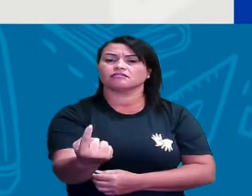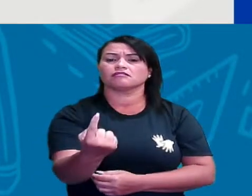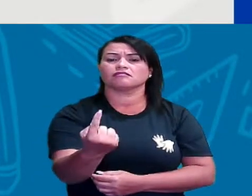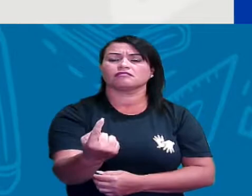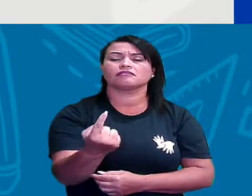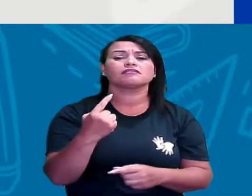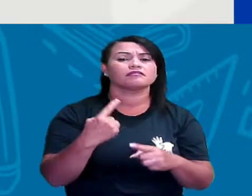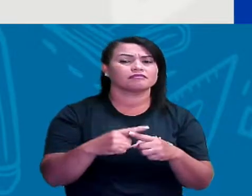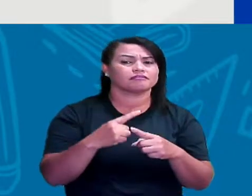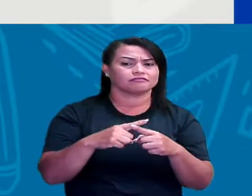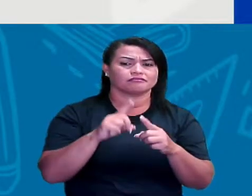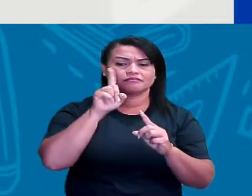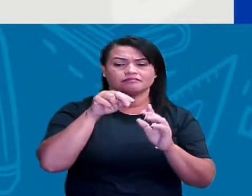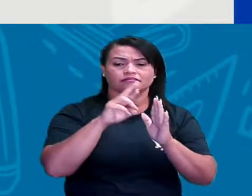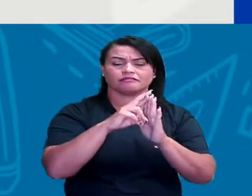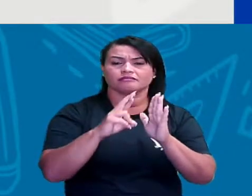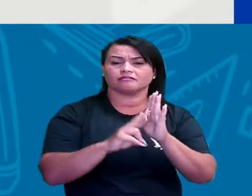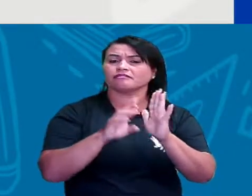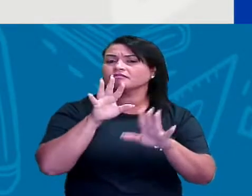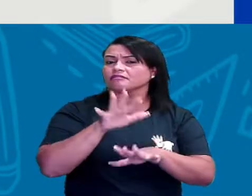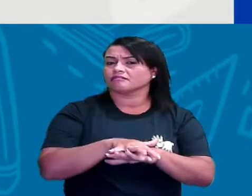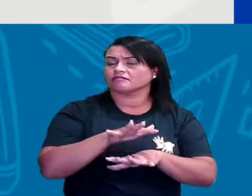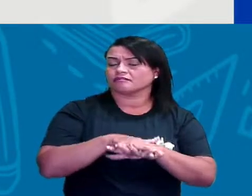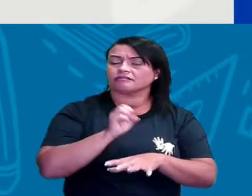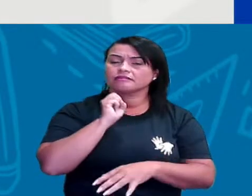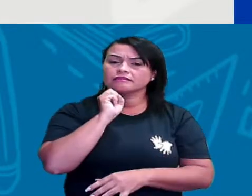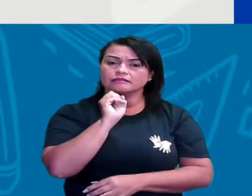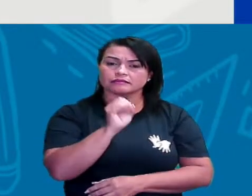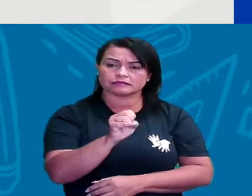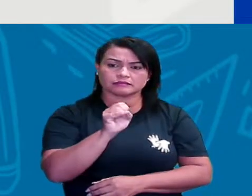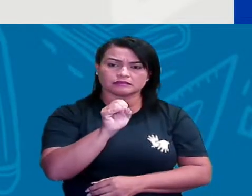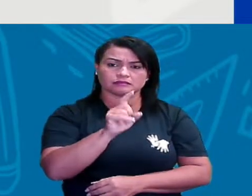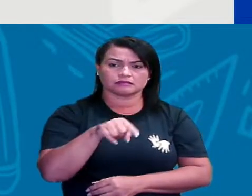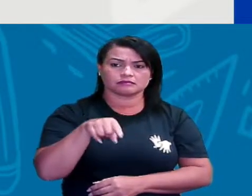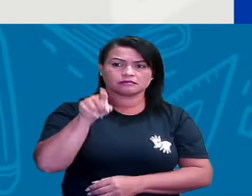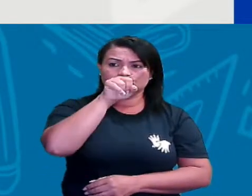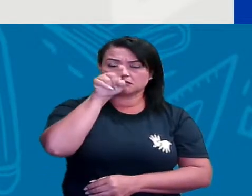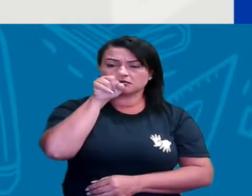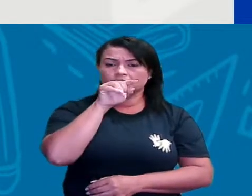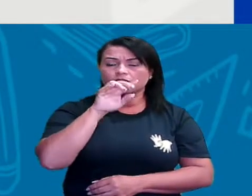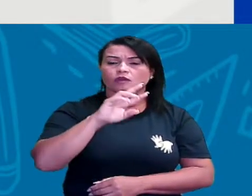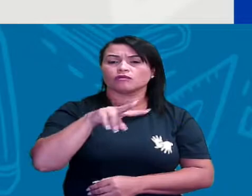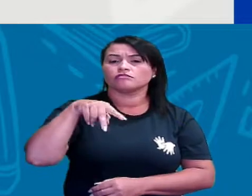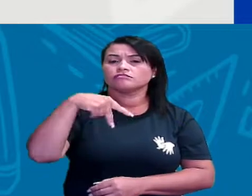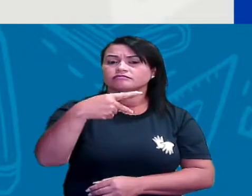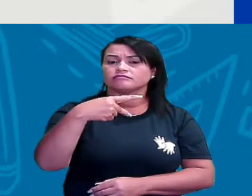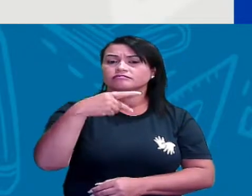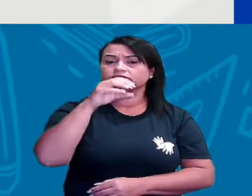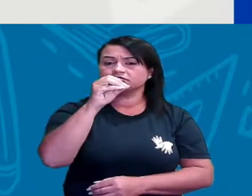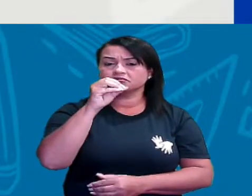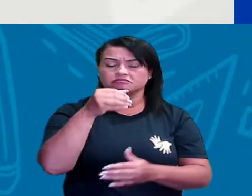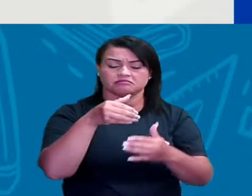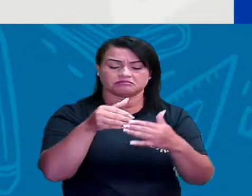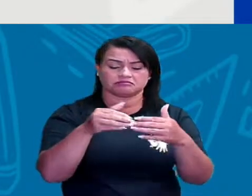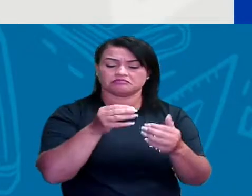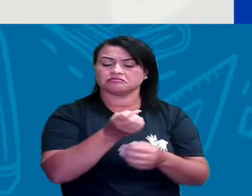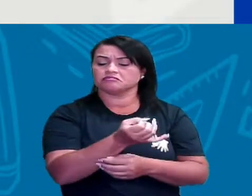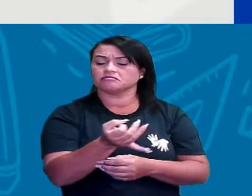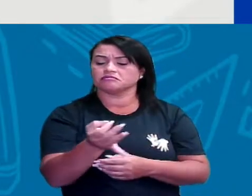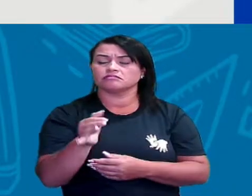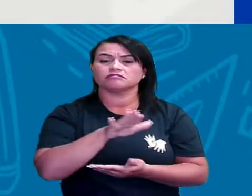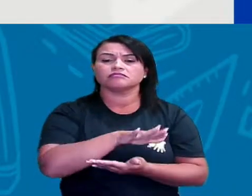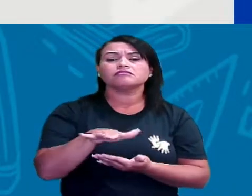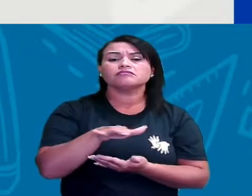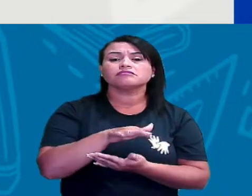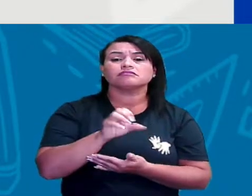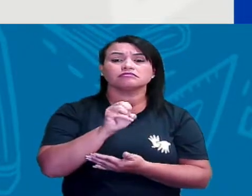quê? Regra matemática, tá certo? Se o expoente for igual a zero, não importa o valor da minha base. Se o